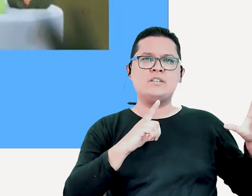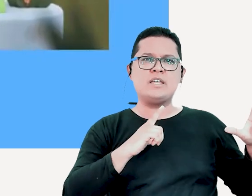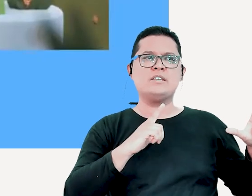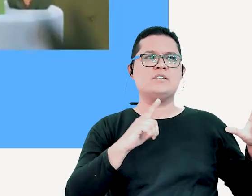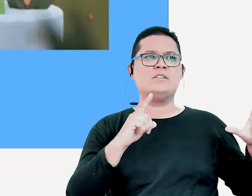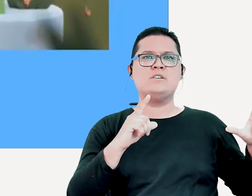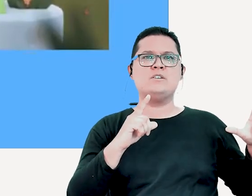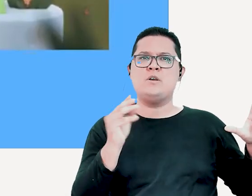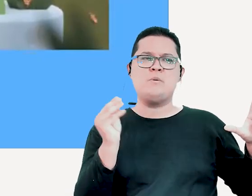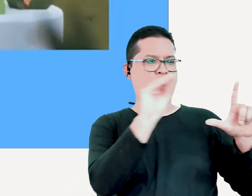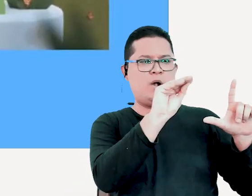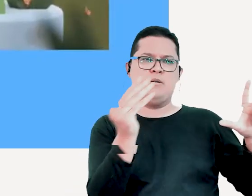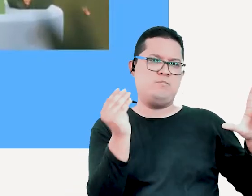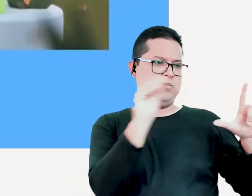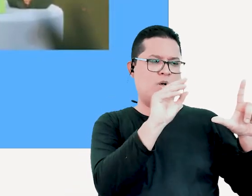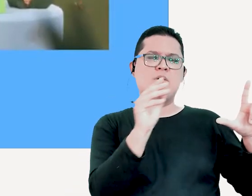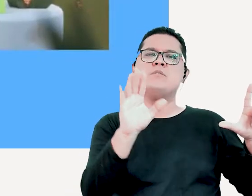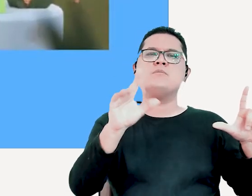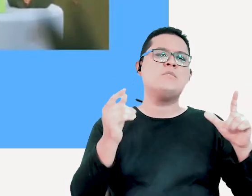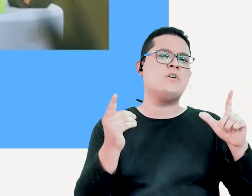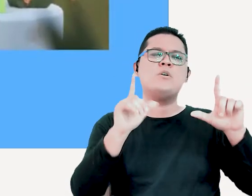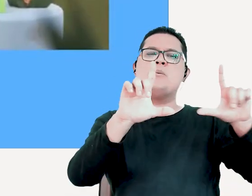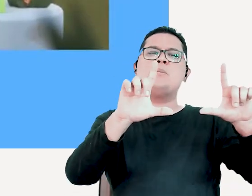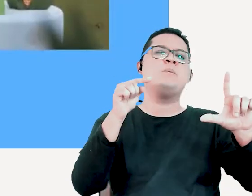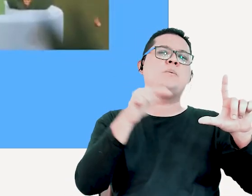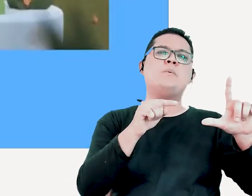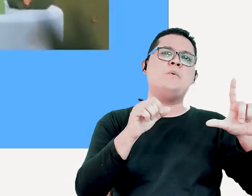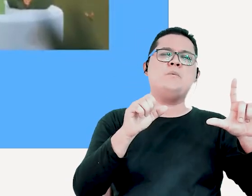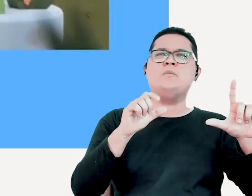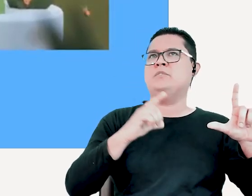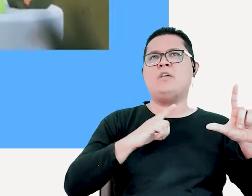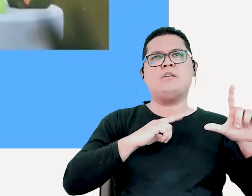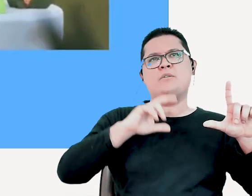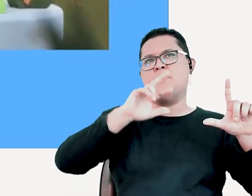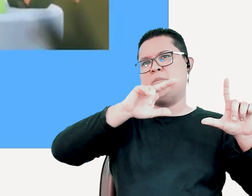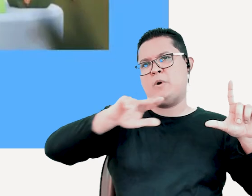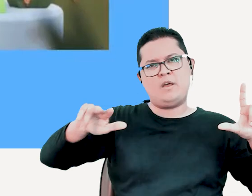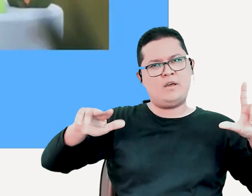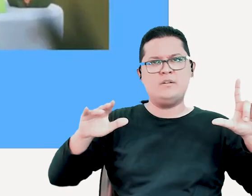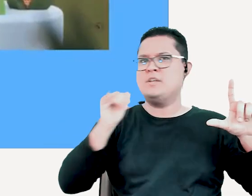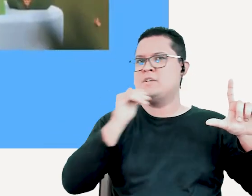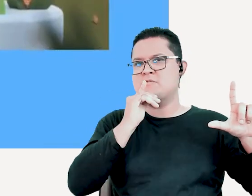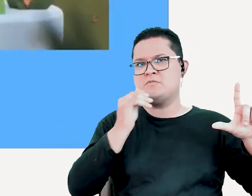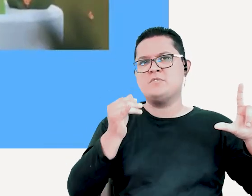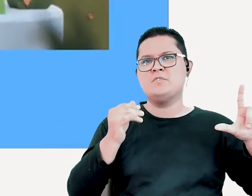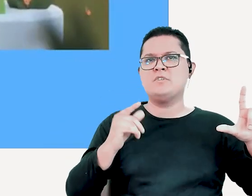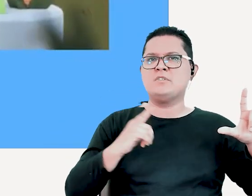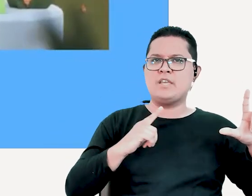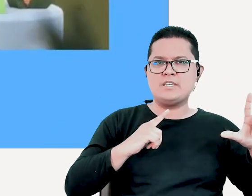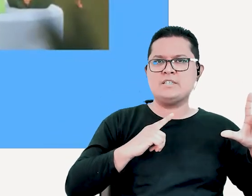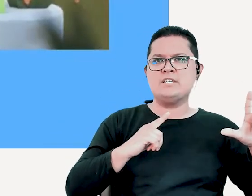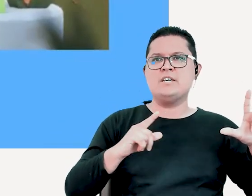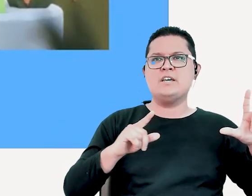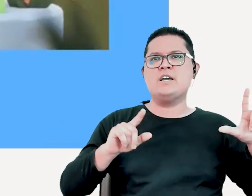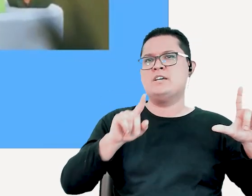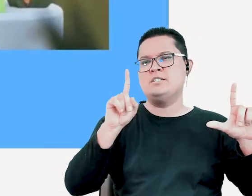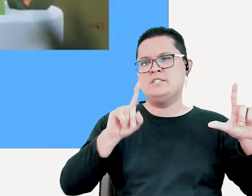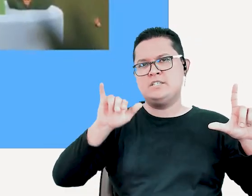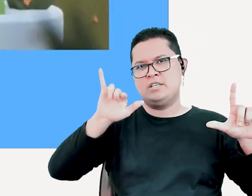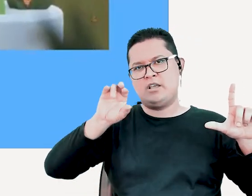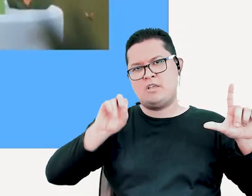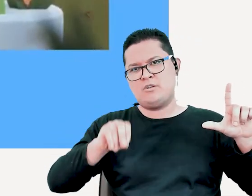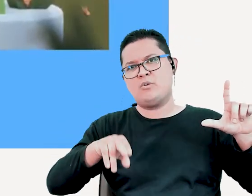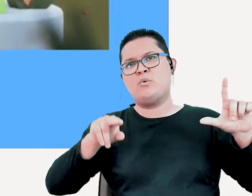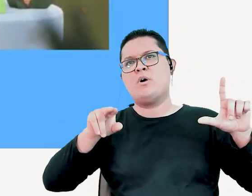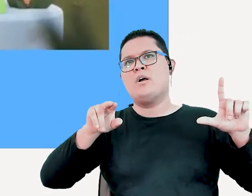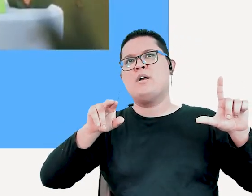falo plataforma, existem várias plataformas no mercado. Então, a gente tem o Zero Height, a gente tem a Supernova, a